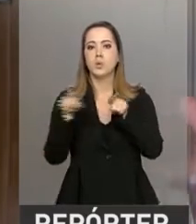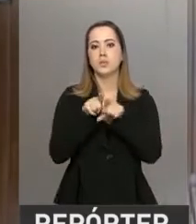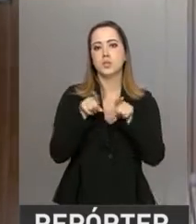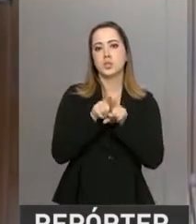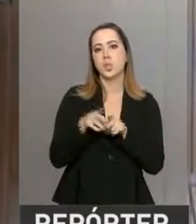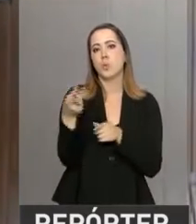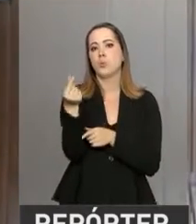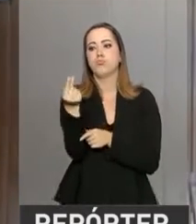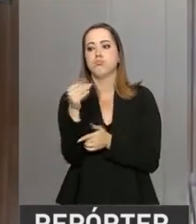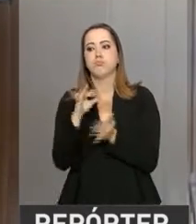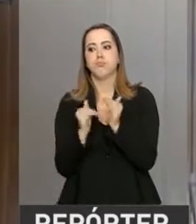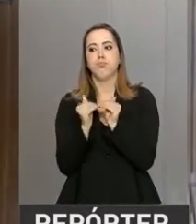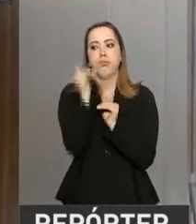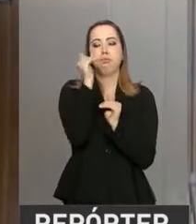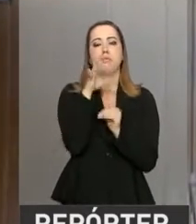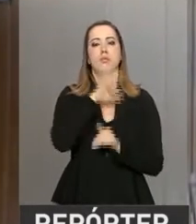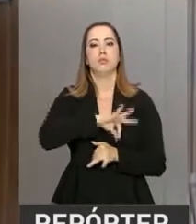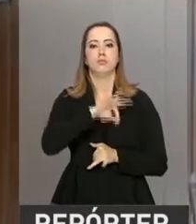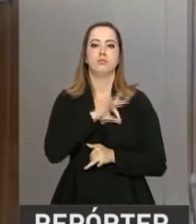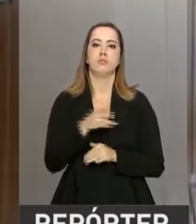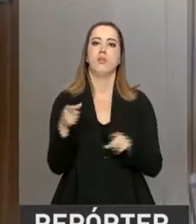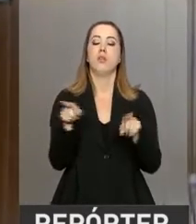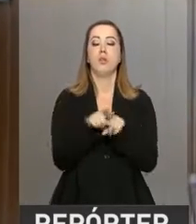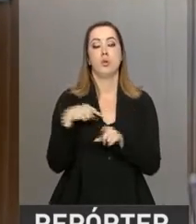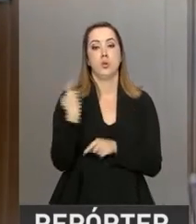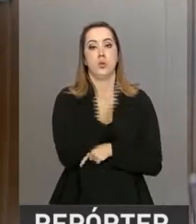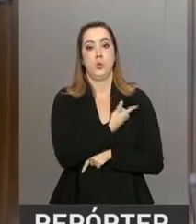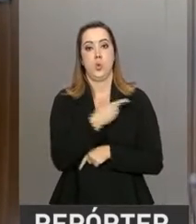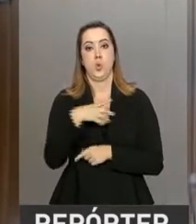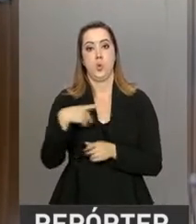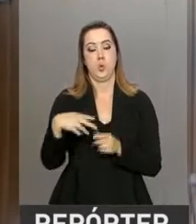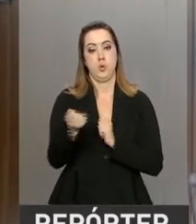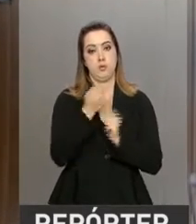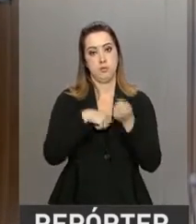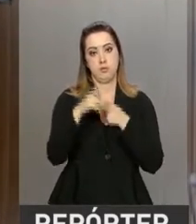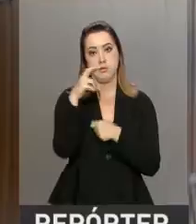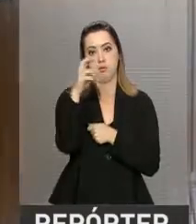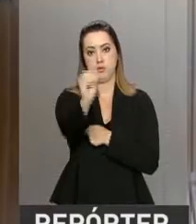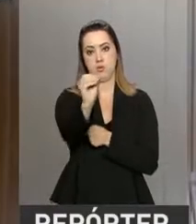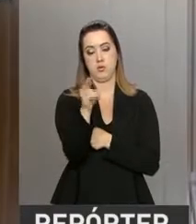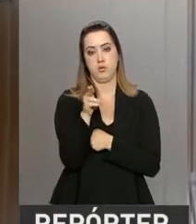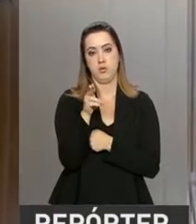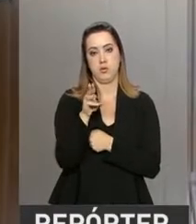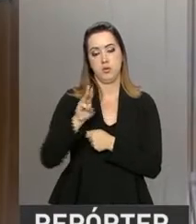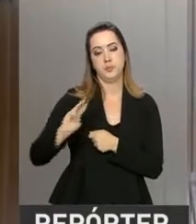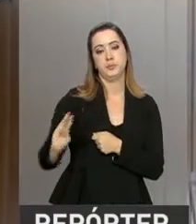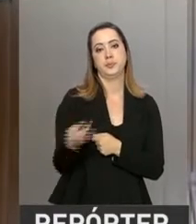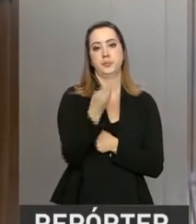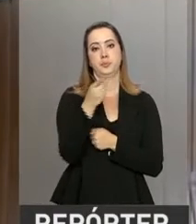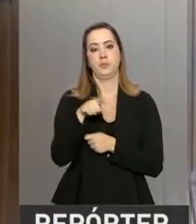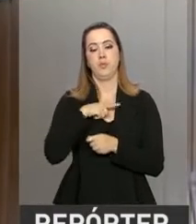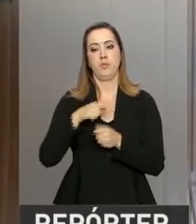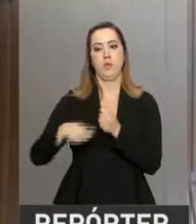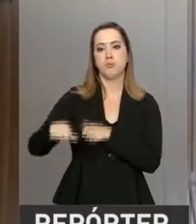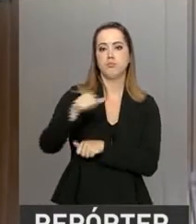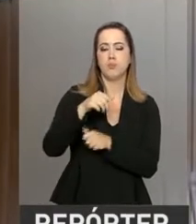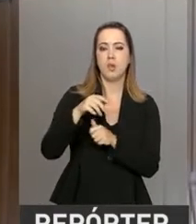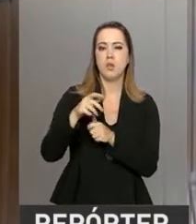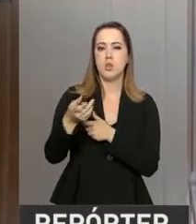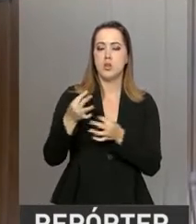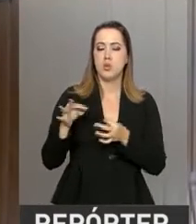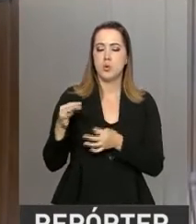gratificadas nós economizamos 50 milhões e renegociação de contratos reduzimos contratos na área de informática